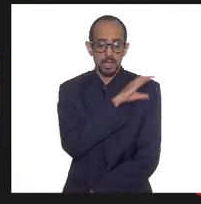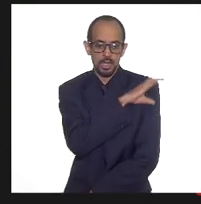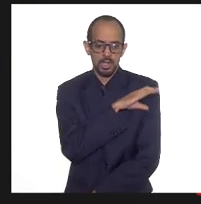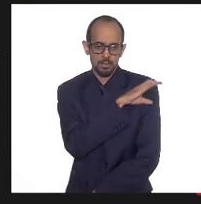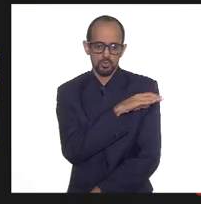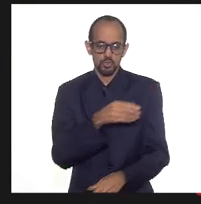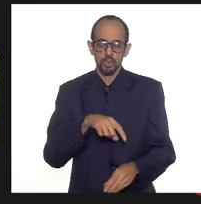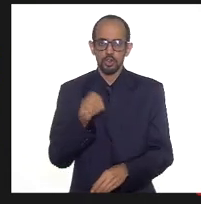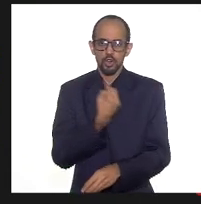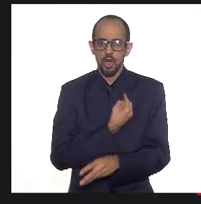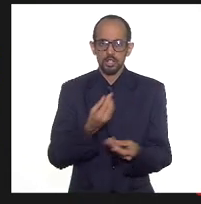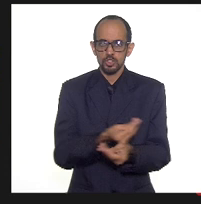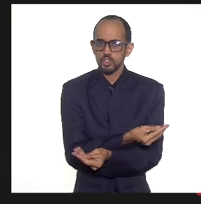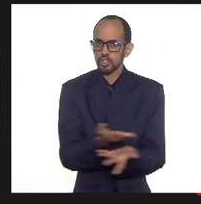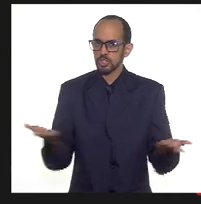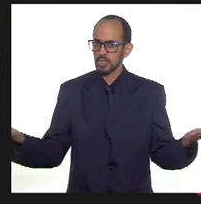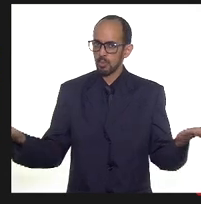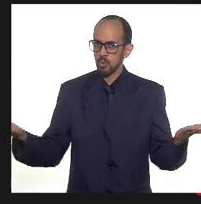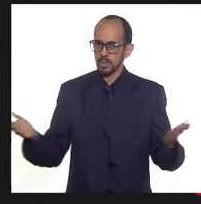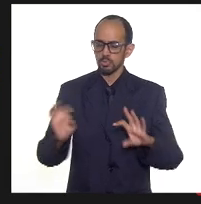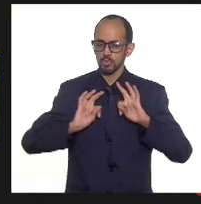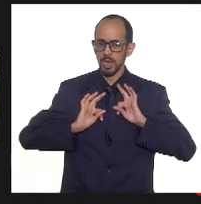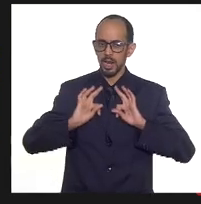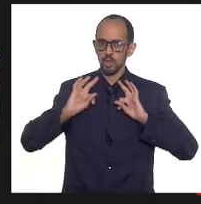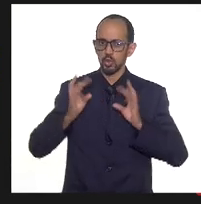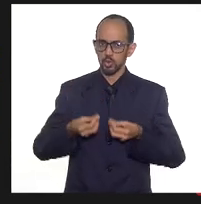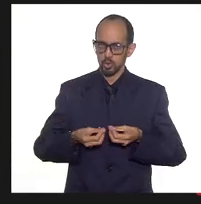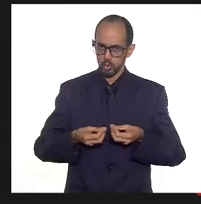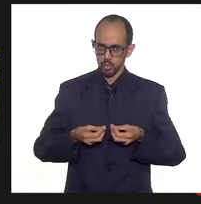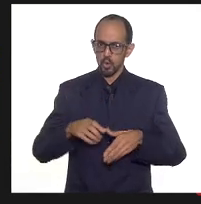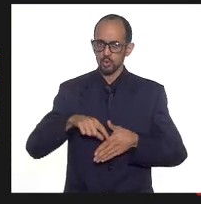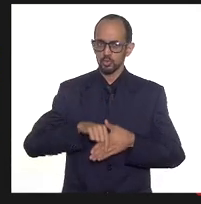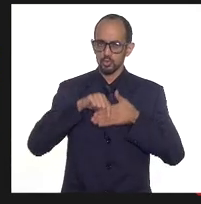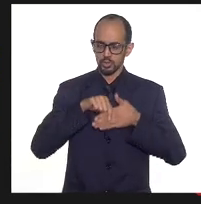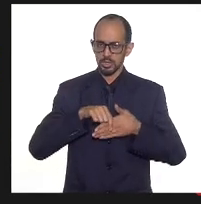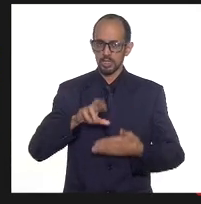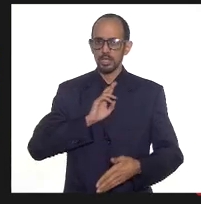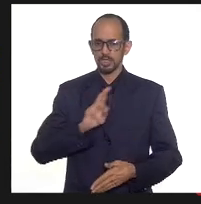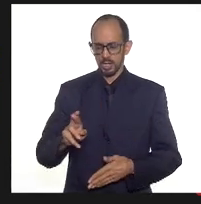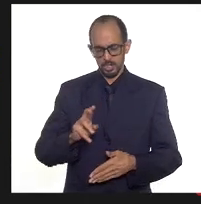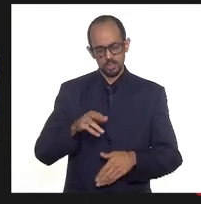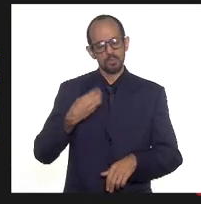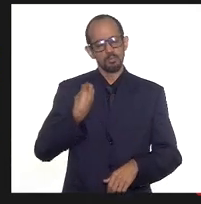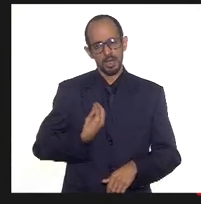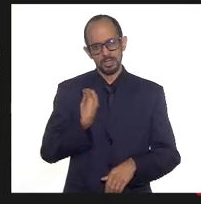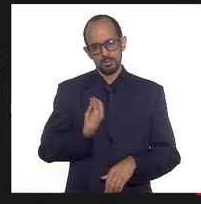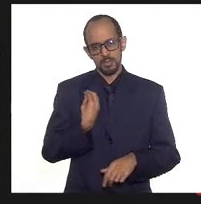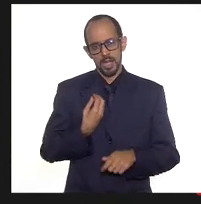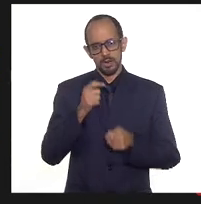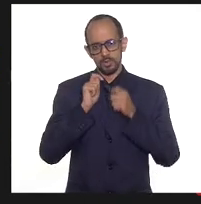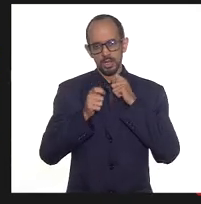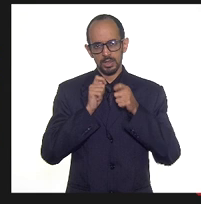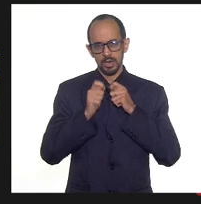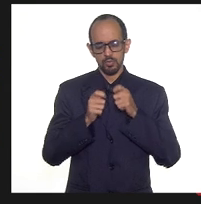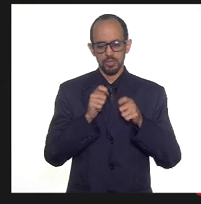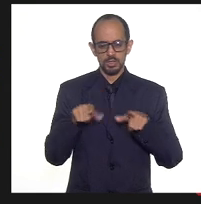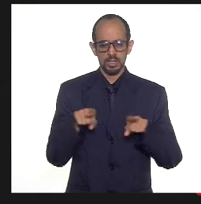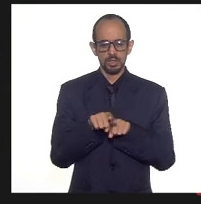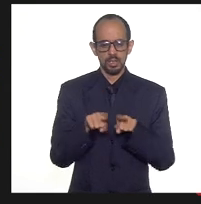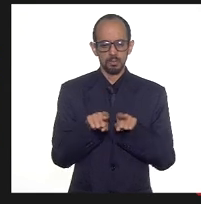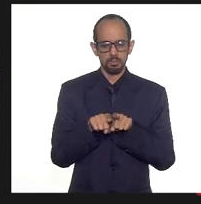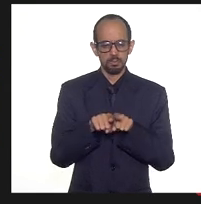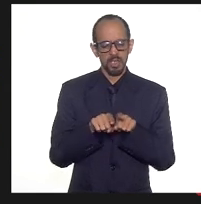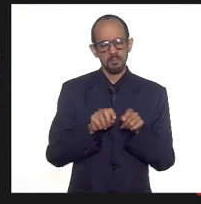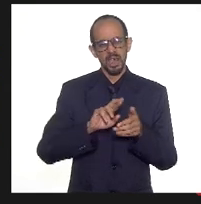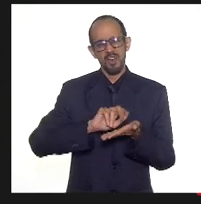distribuímos para todos os religiosos que participaram da pesquisa e mandamos para vários